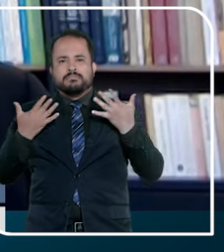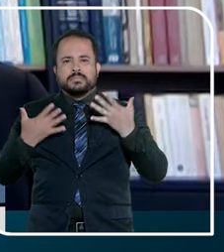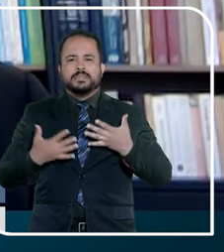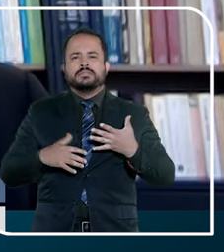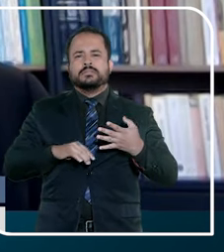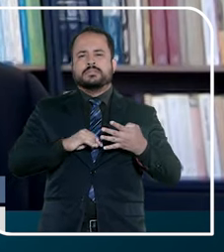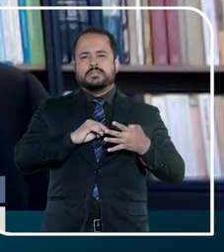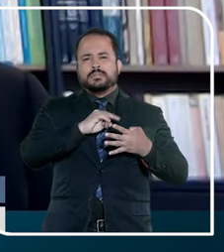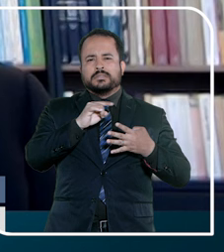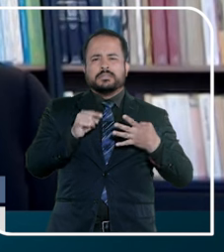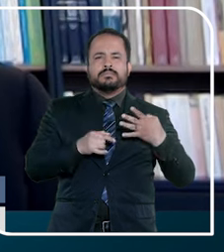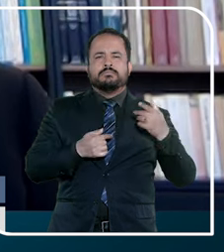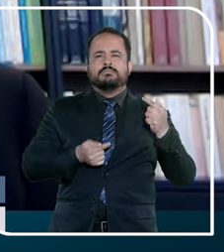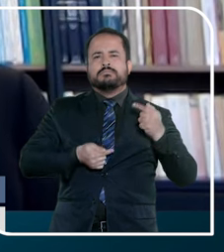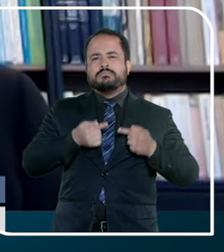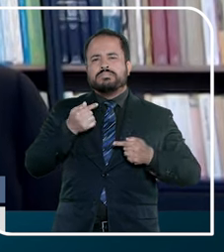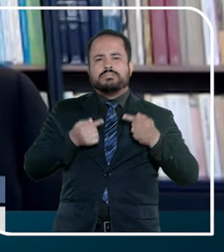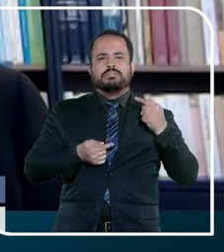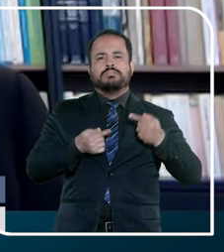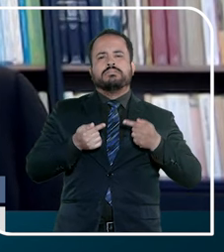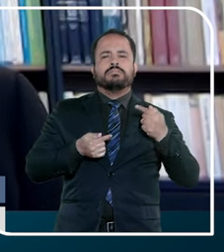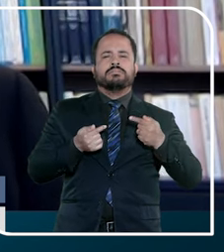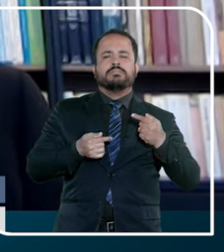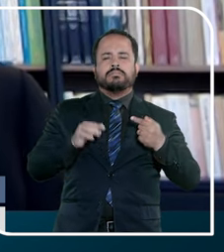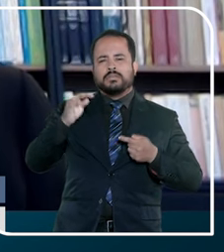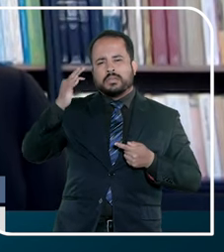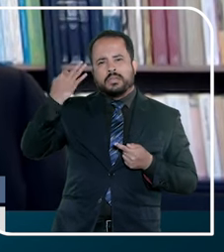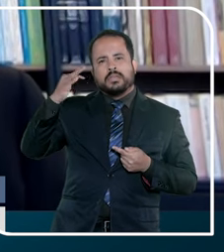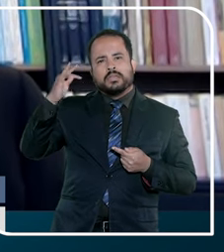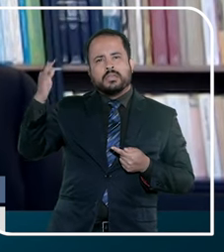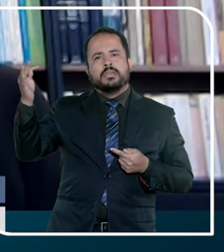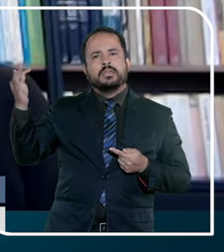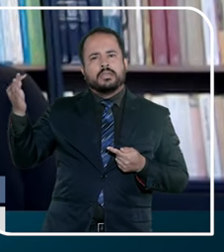essa crítica teórica uma crítica técnica